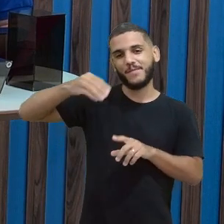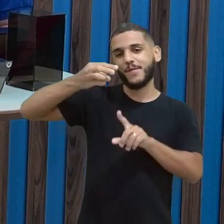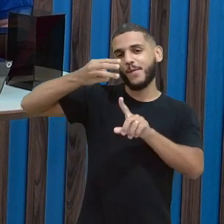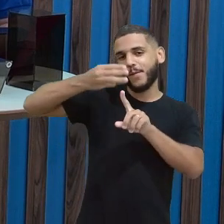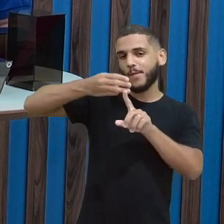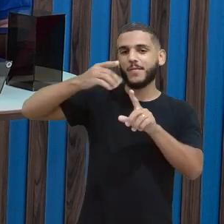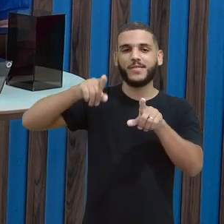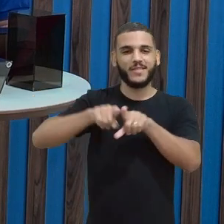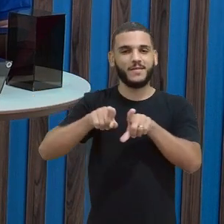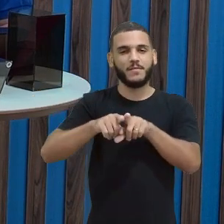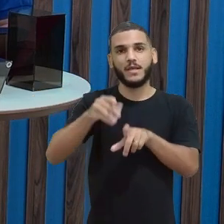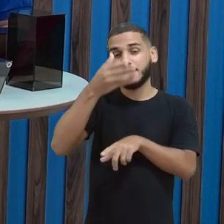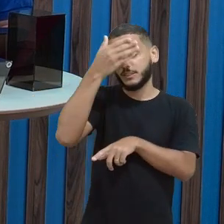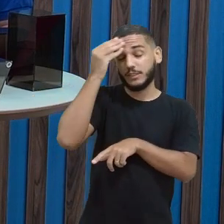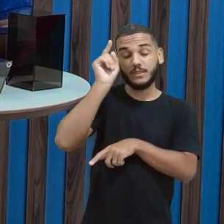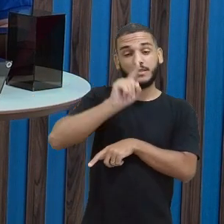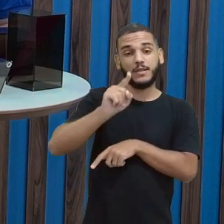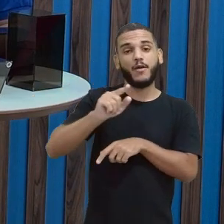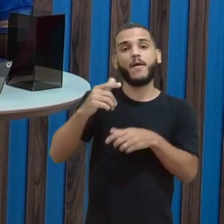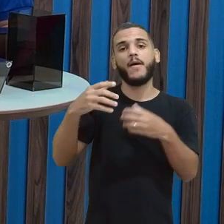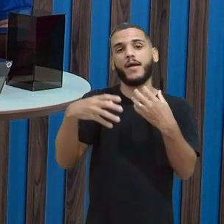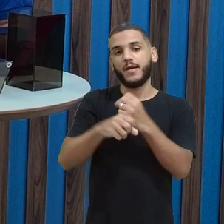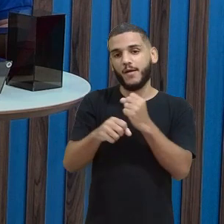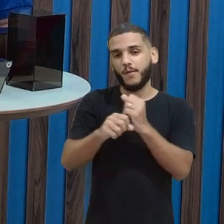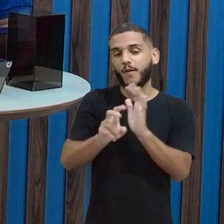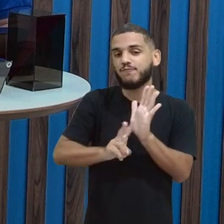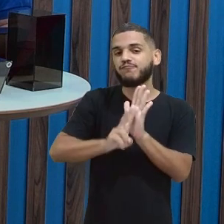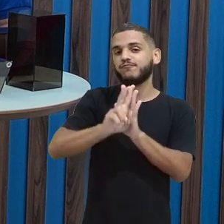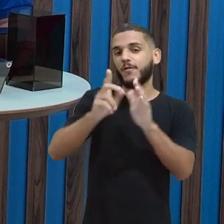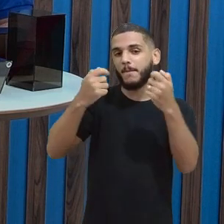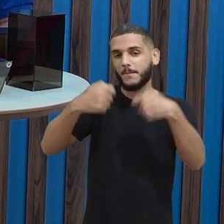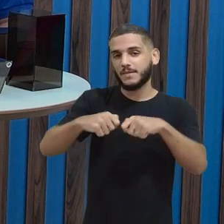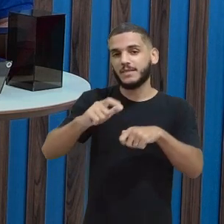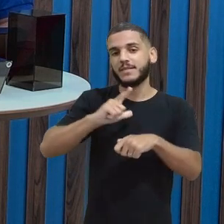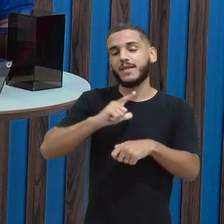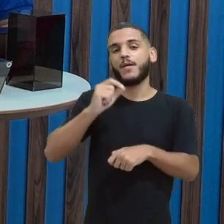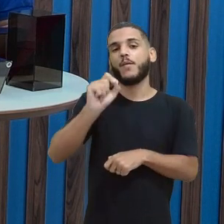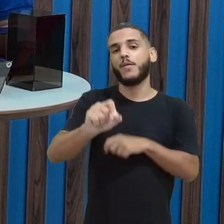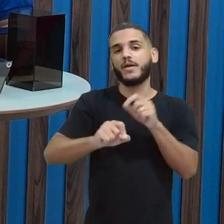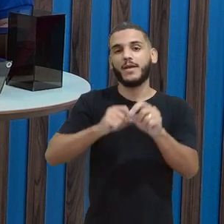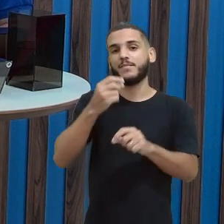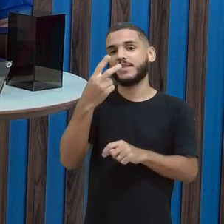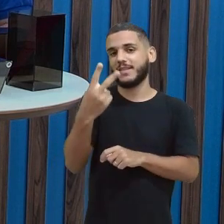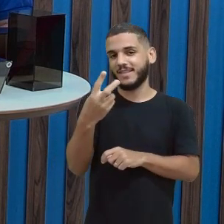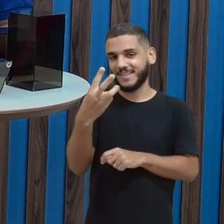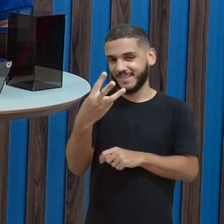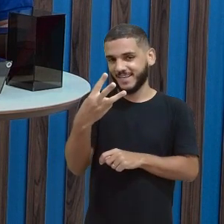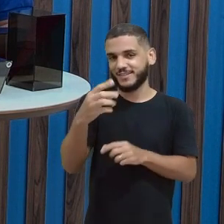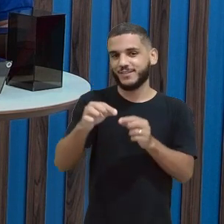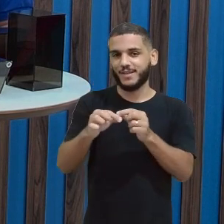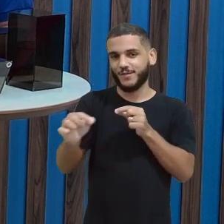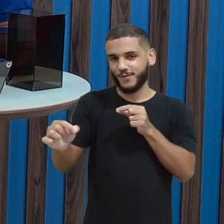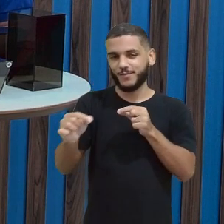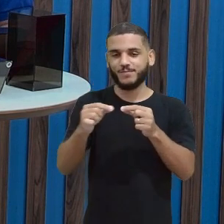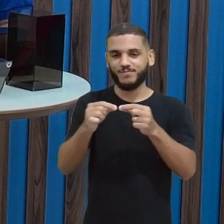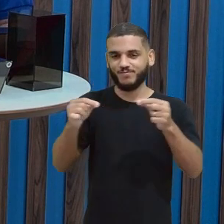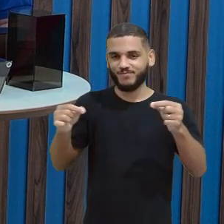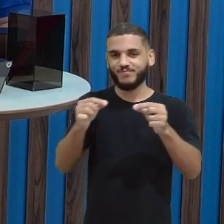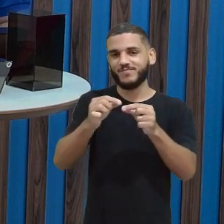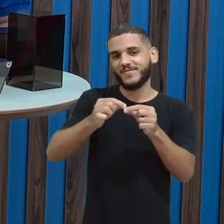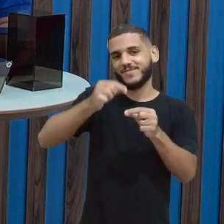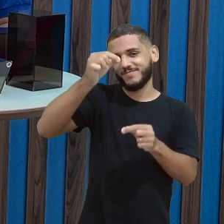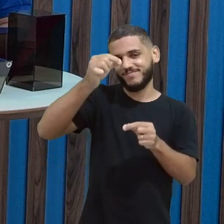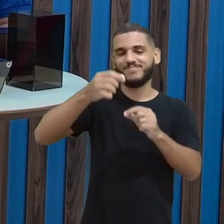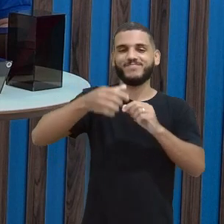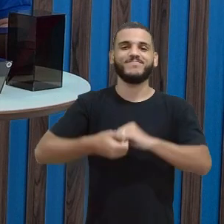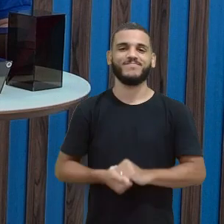tá? E não esqueçam que para calcular o volume eu preciso ter as 3 medidas, né? Largura,